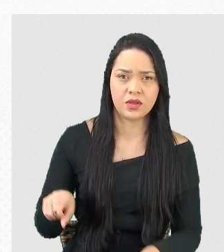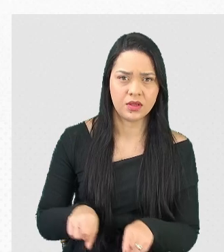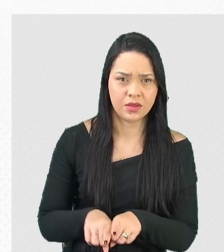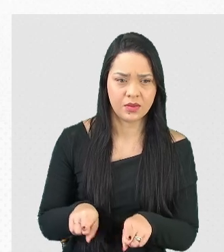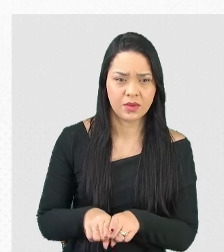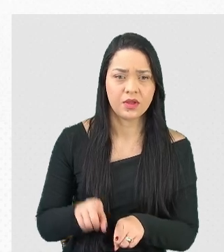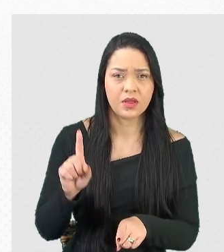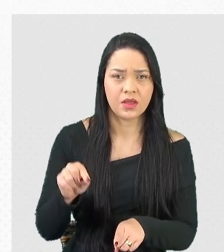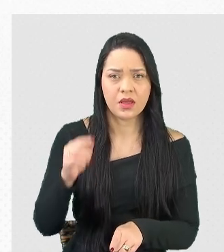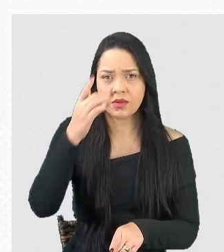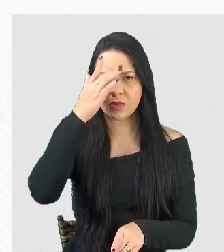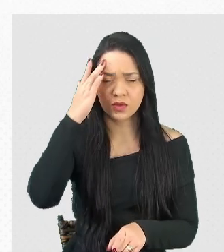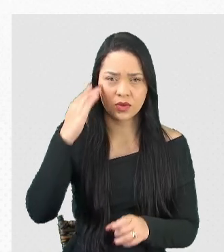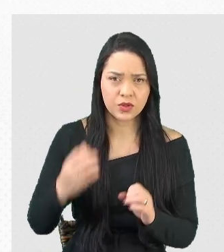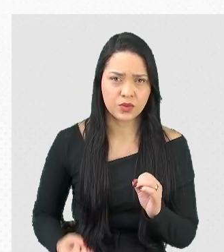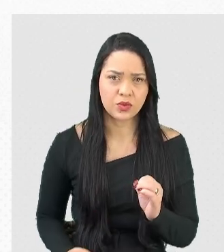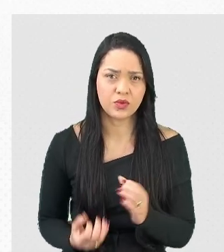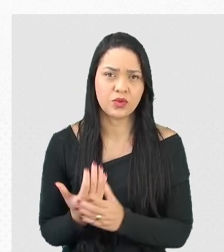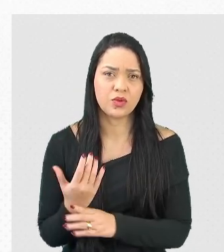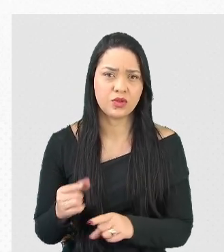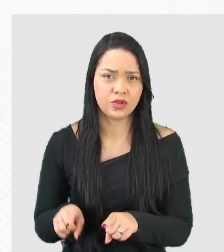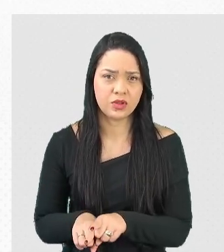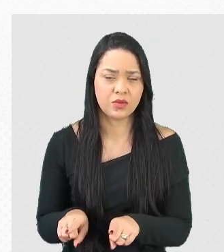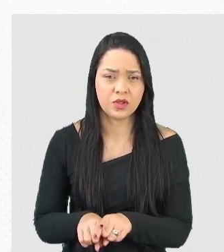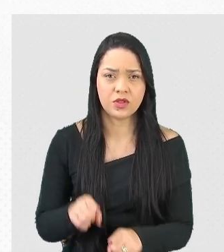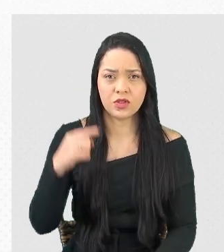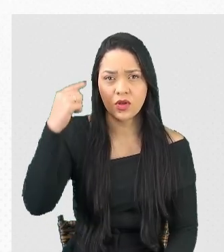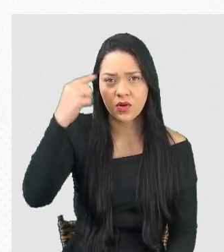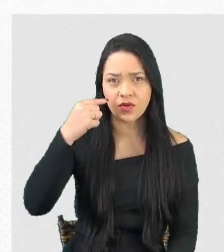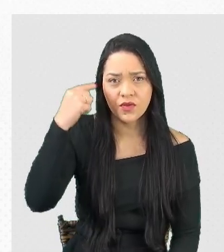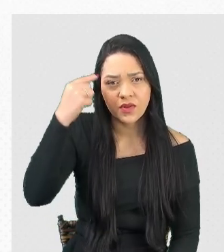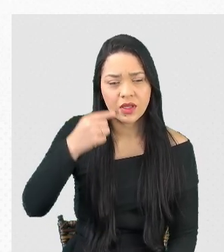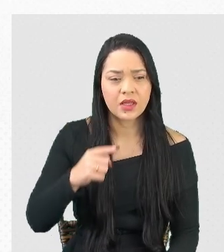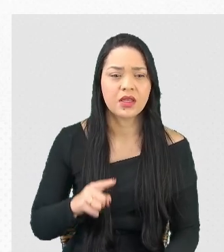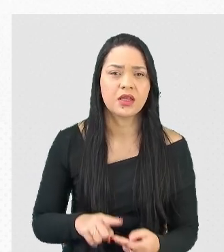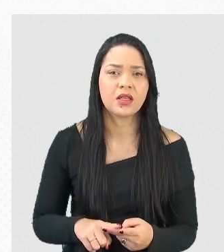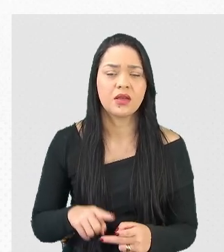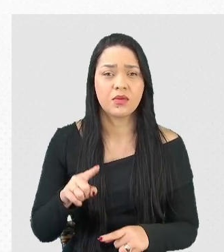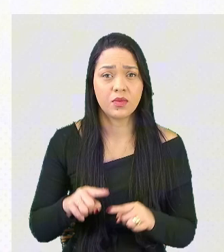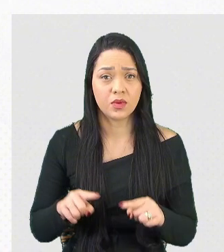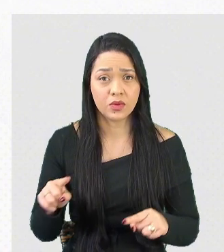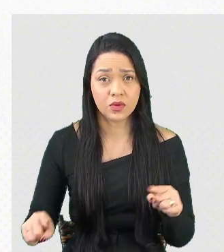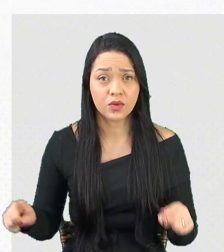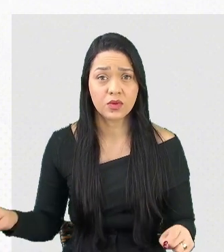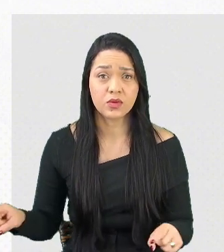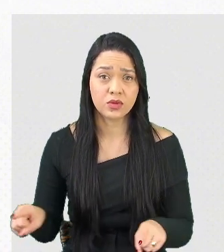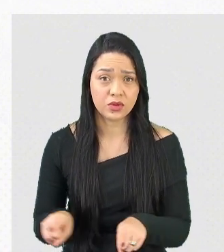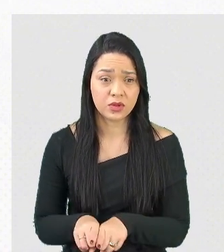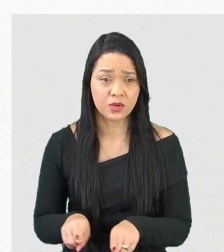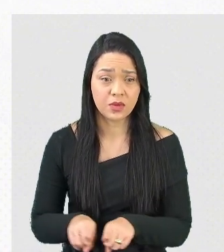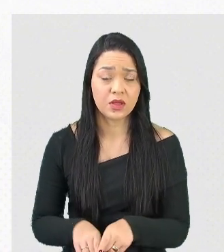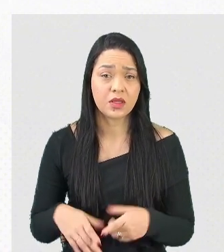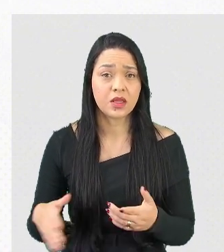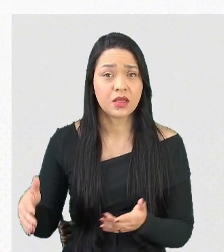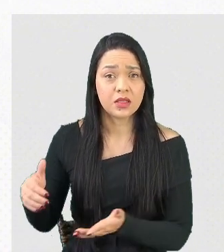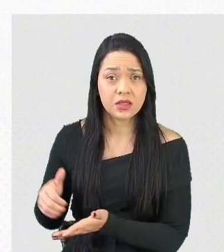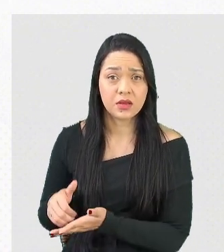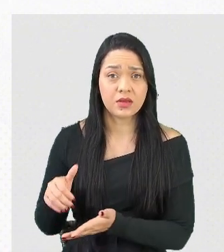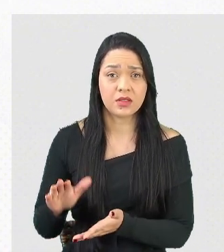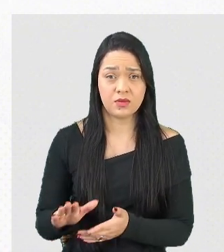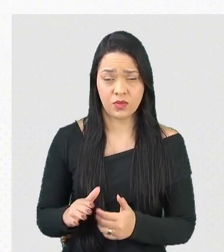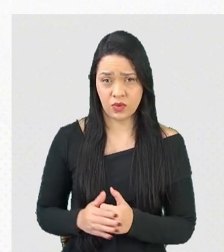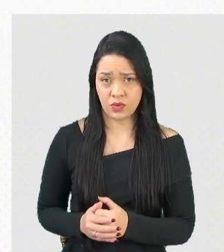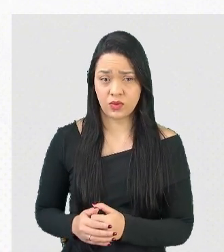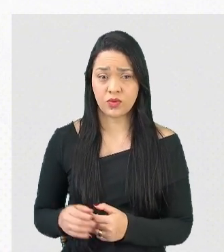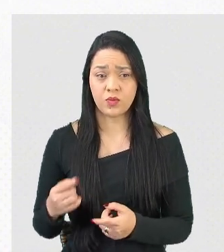de produtos de subsistência, eles são expulsos desses campos, porque você cria cercas ali e dá lugar para